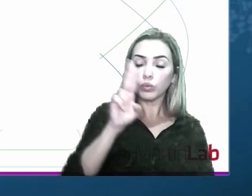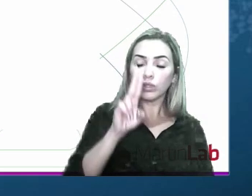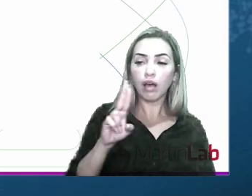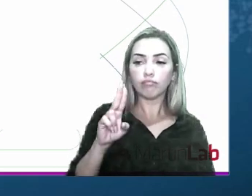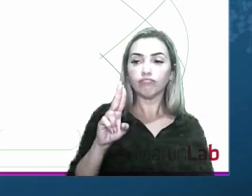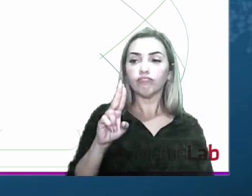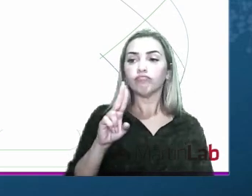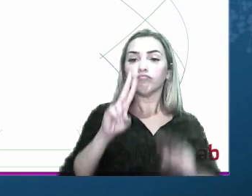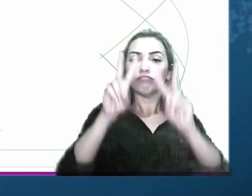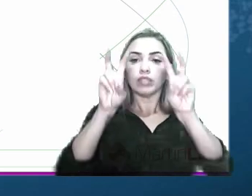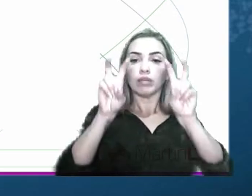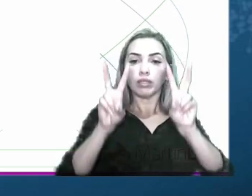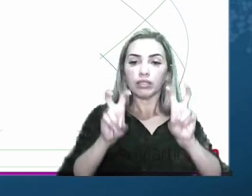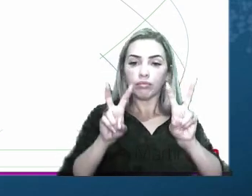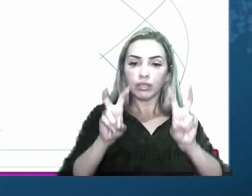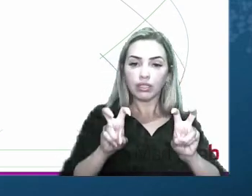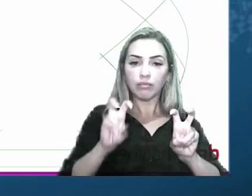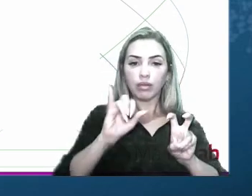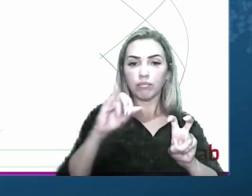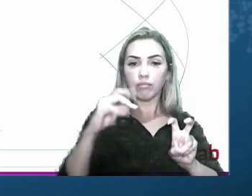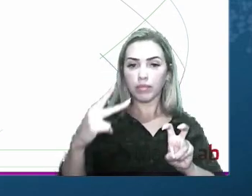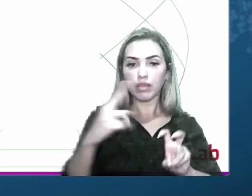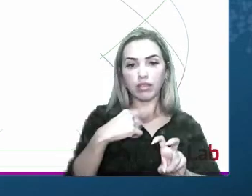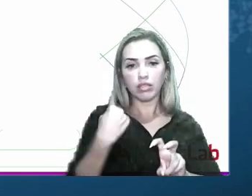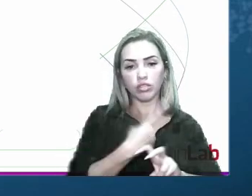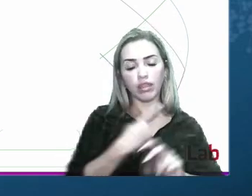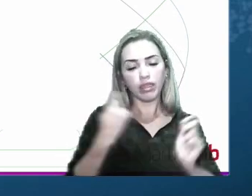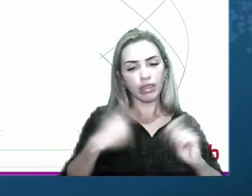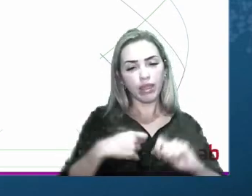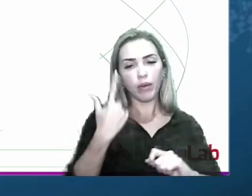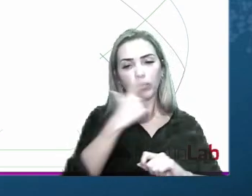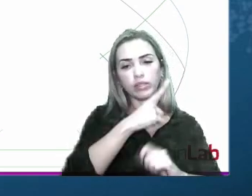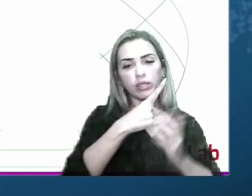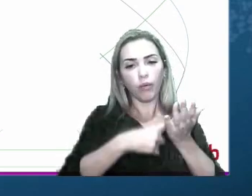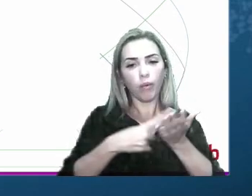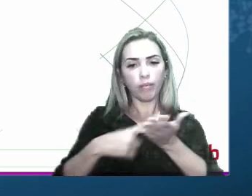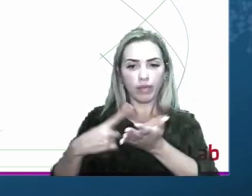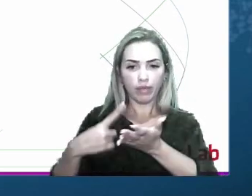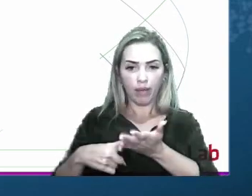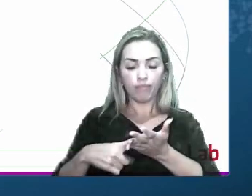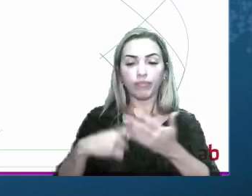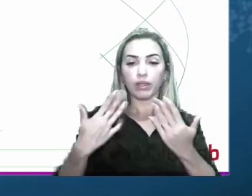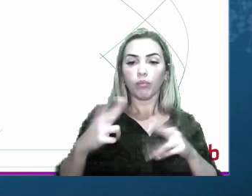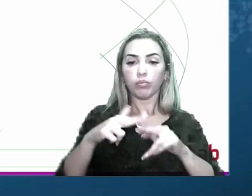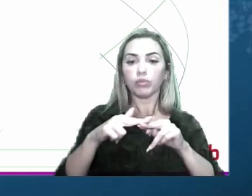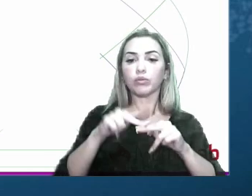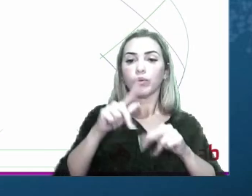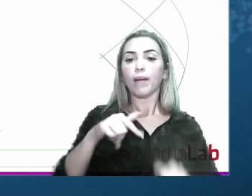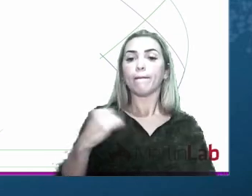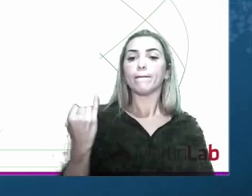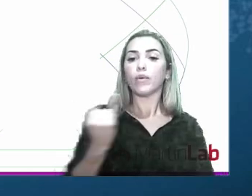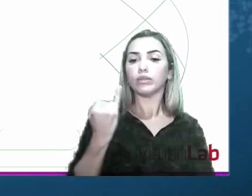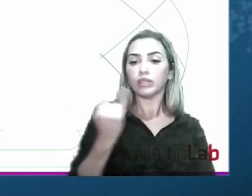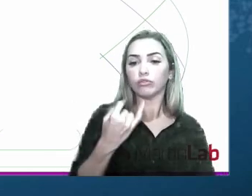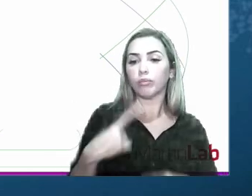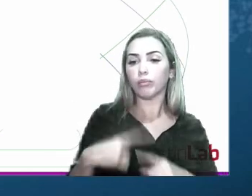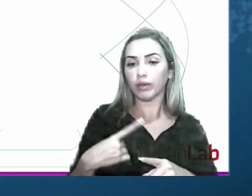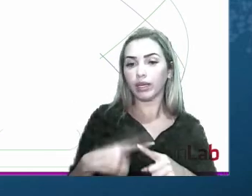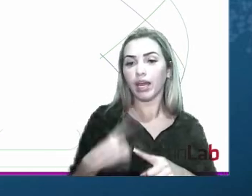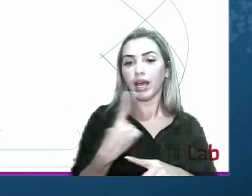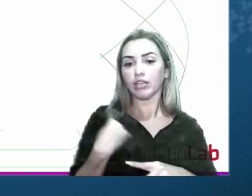as questões de IP e a gente pode combinar esses domínios. Então é importante porque nós